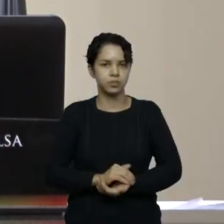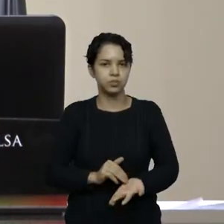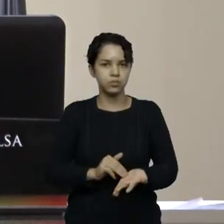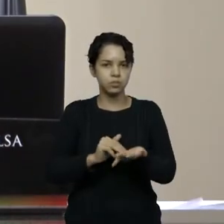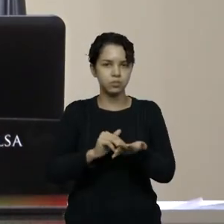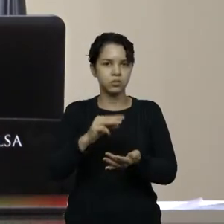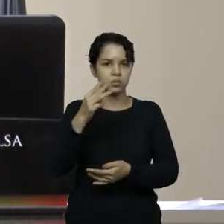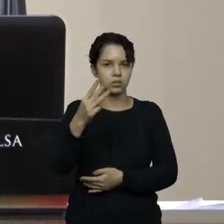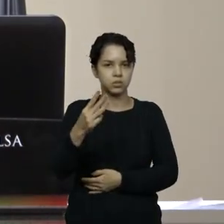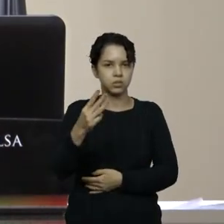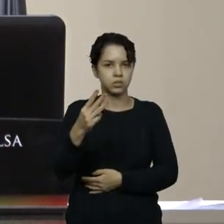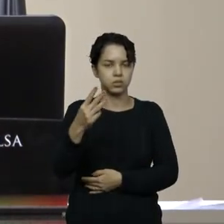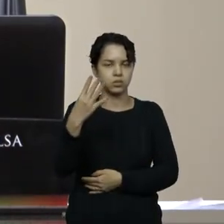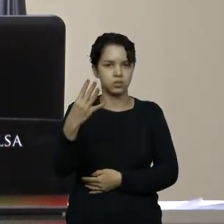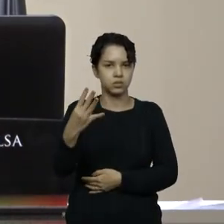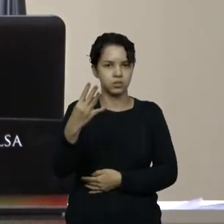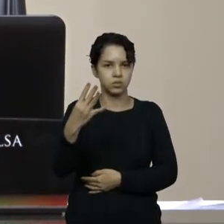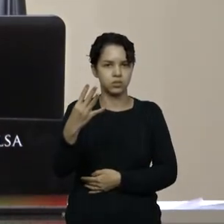só